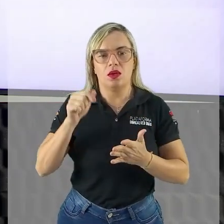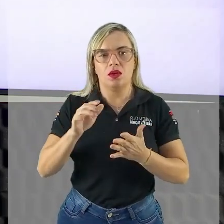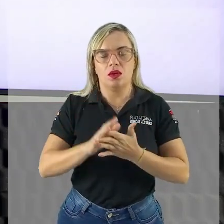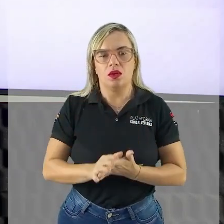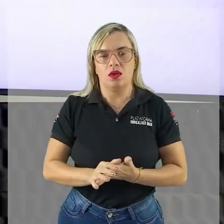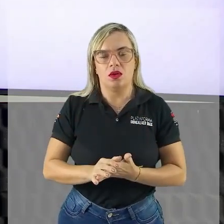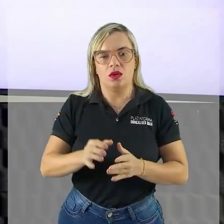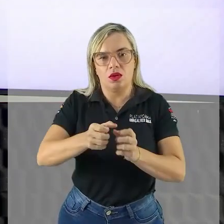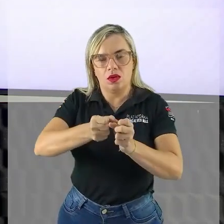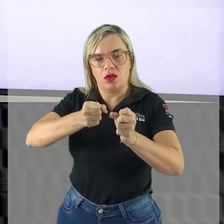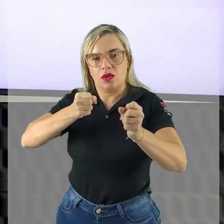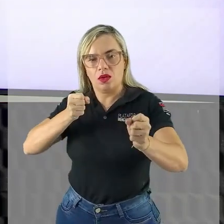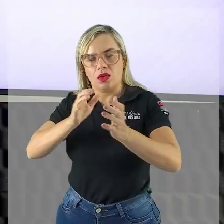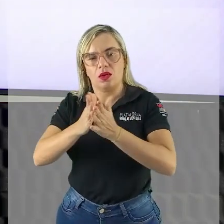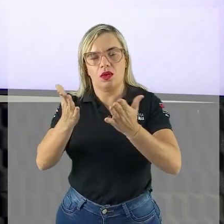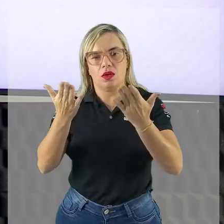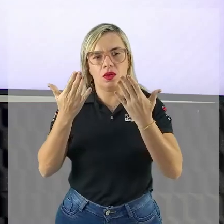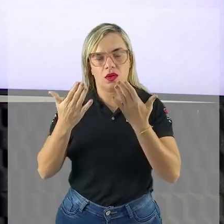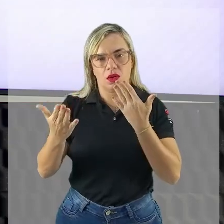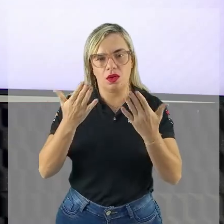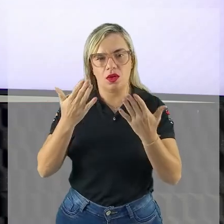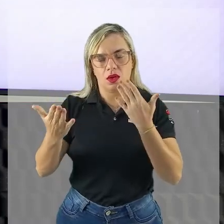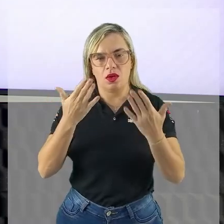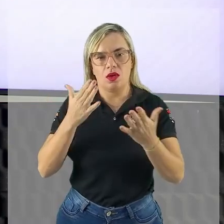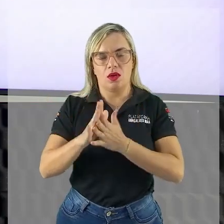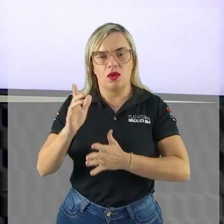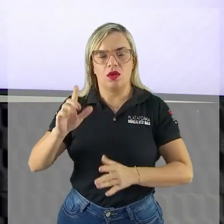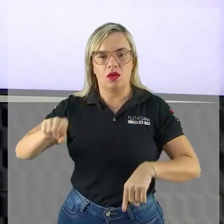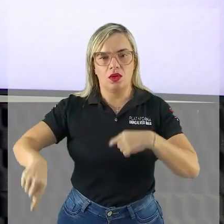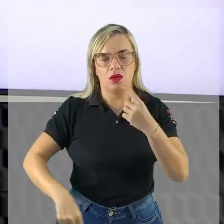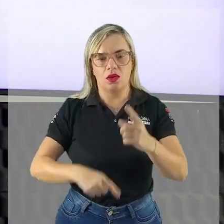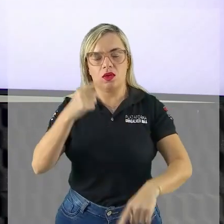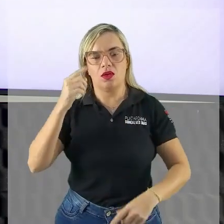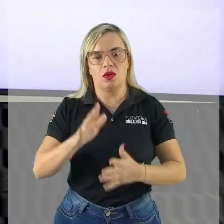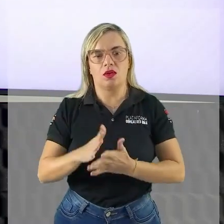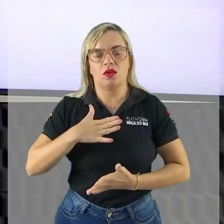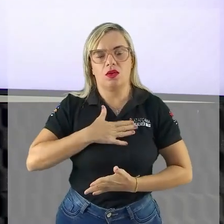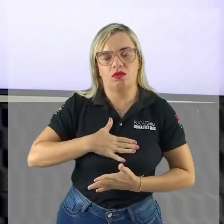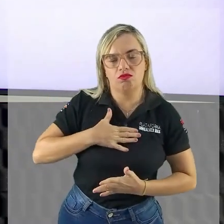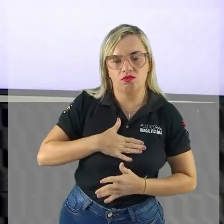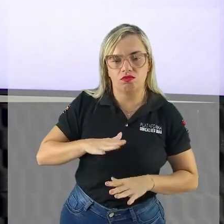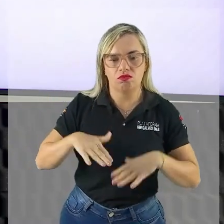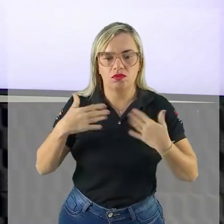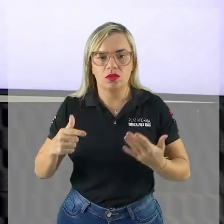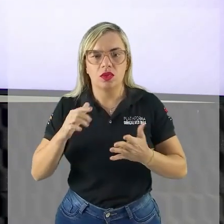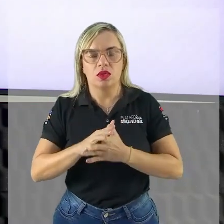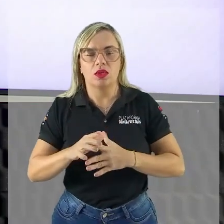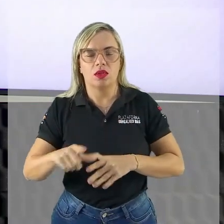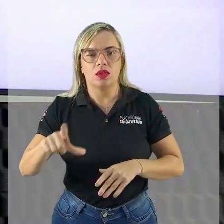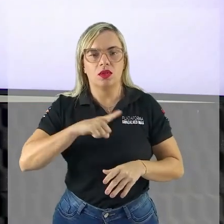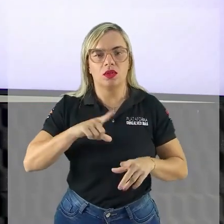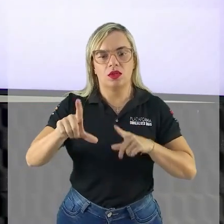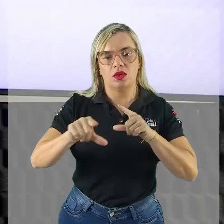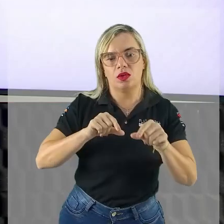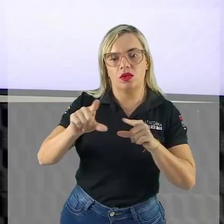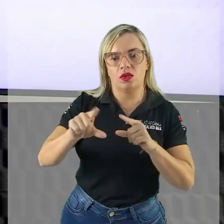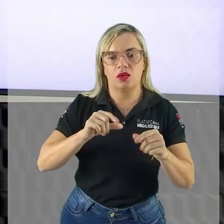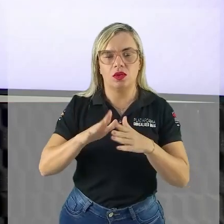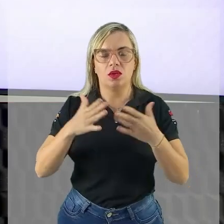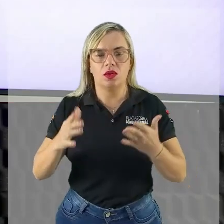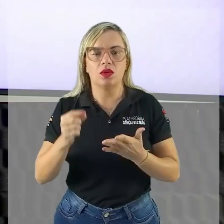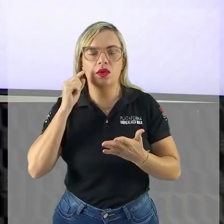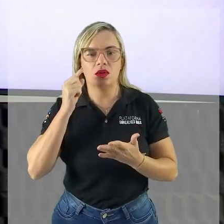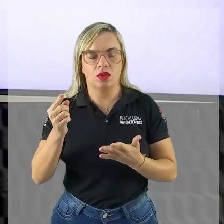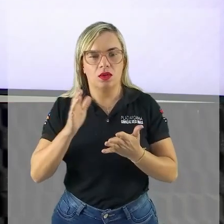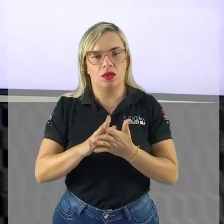e alcançar o alvo que eu gostaria de alcançar. Então, para isso você precisa ter opções. E para ter